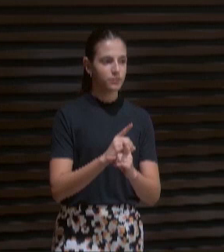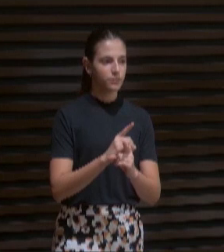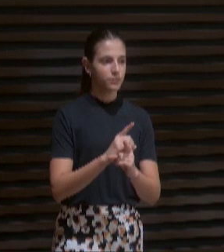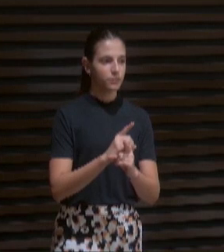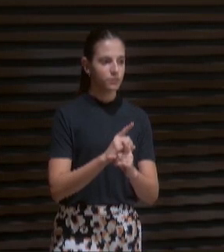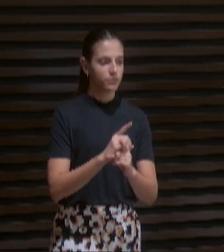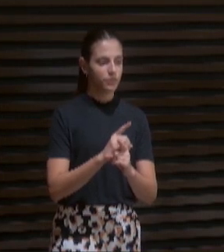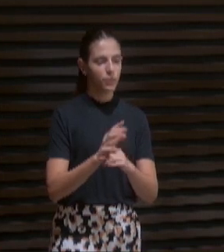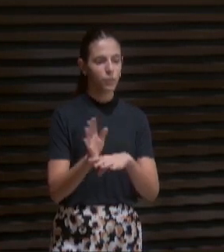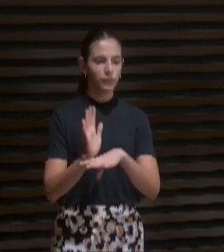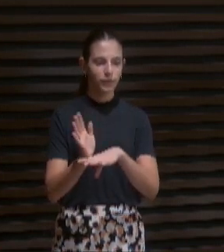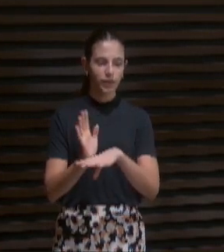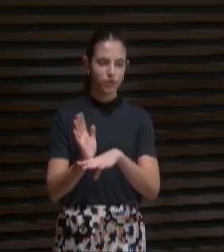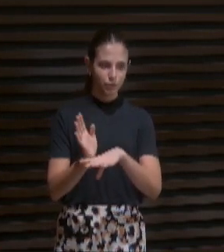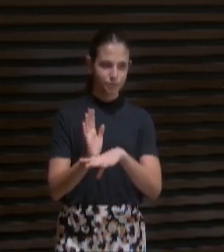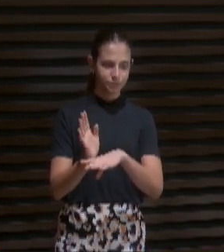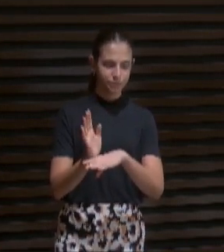vídeo